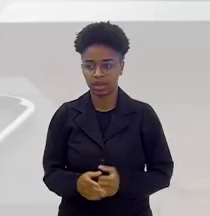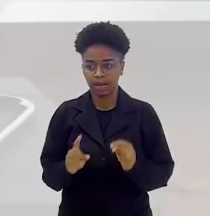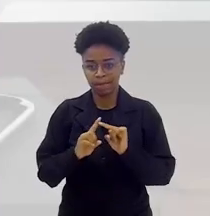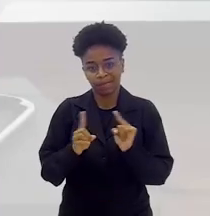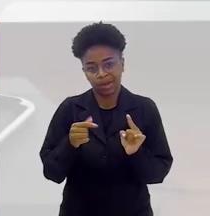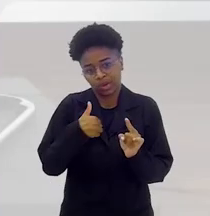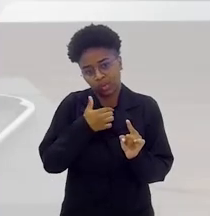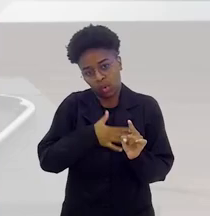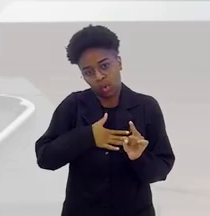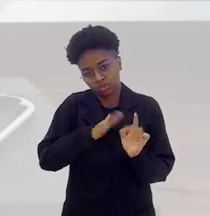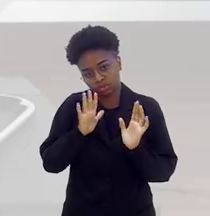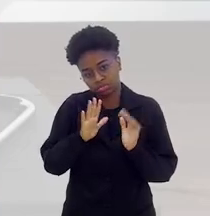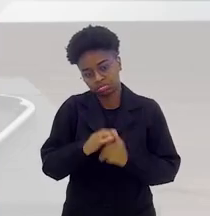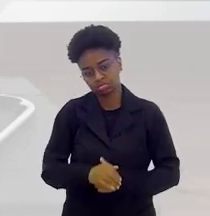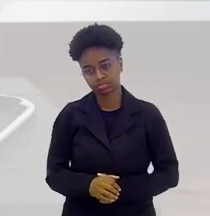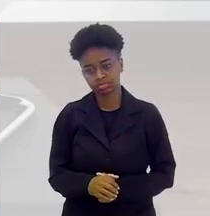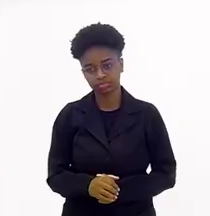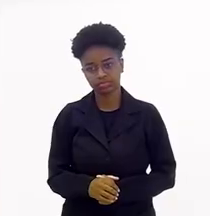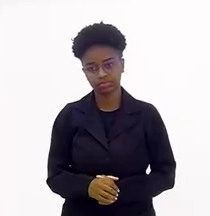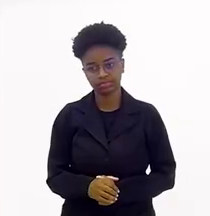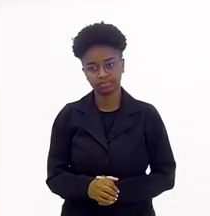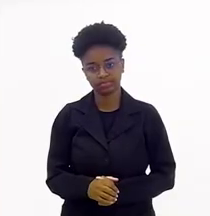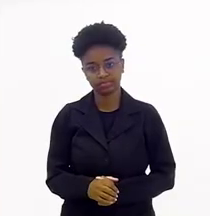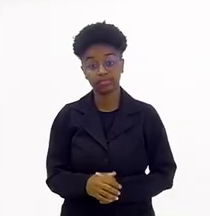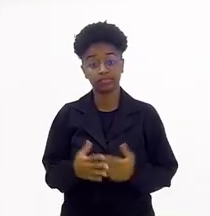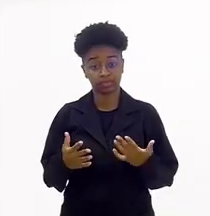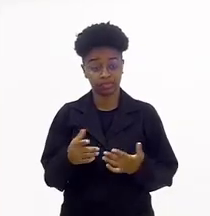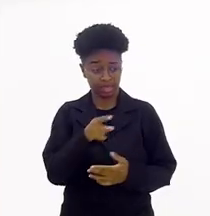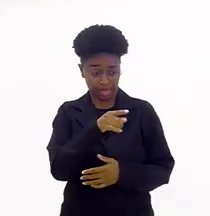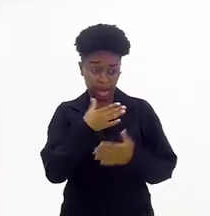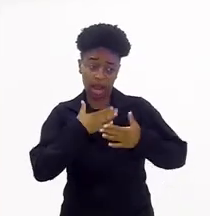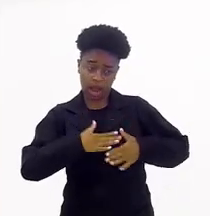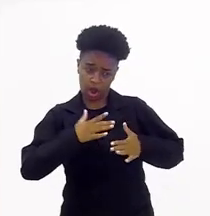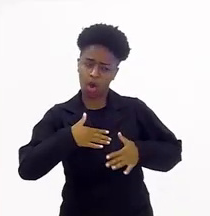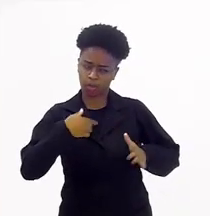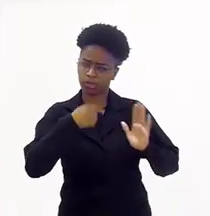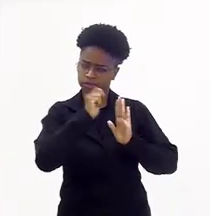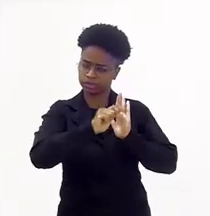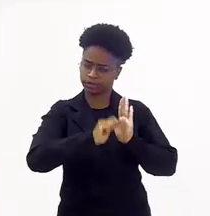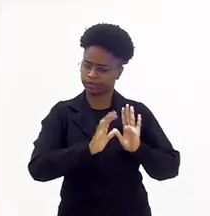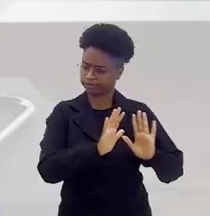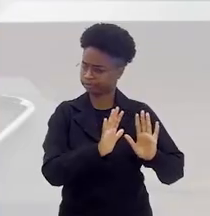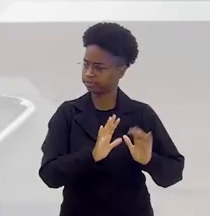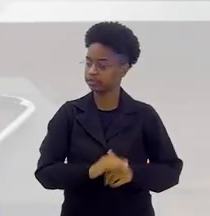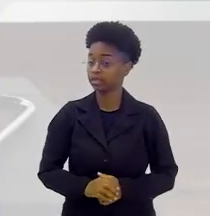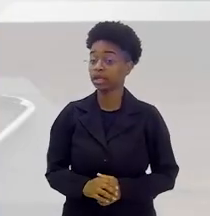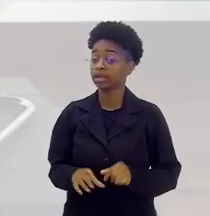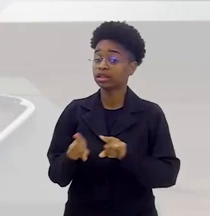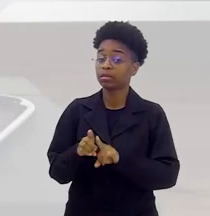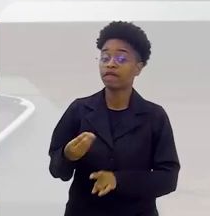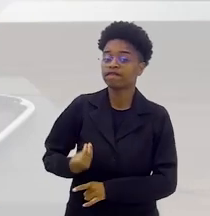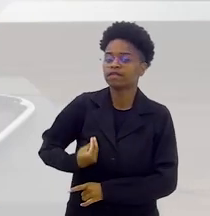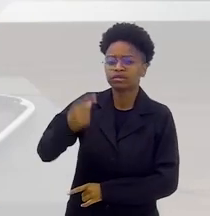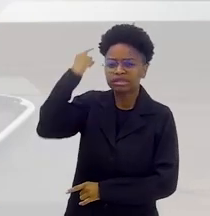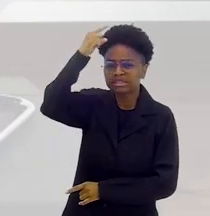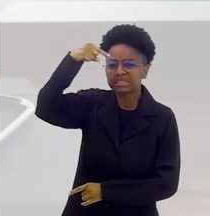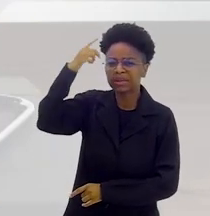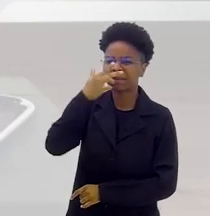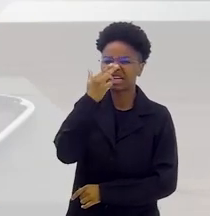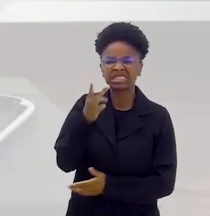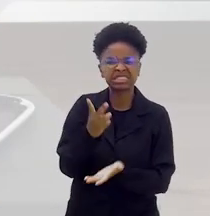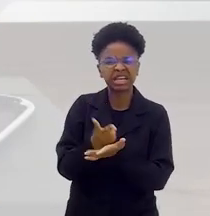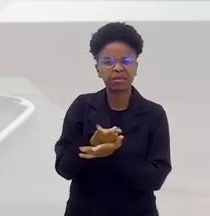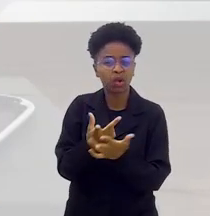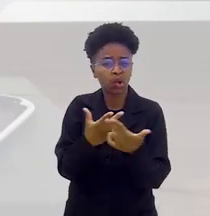triste, mas eu gosto. É, muito, muito. E aliás, desce, fique tranquila, porque eu vou escrever. A vida dos santos, todas elas, né, sempre é